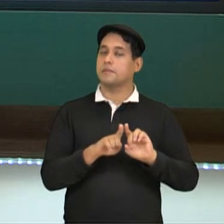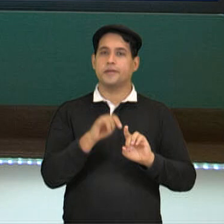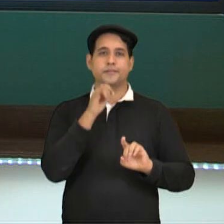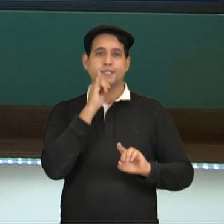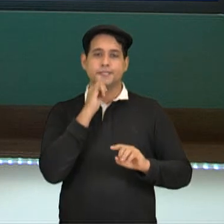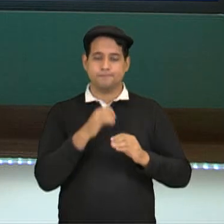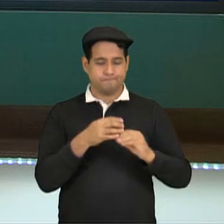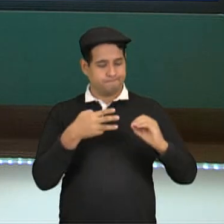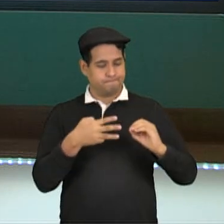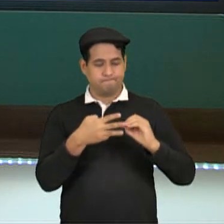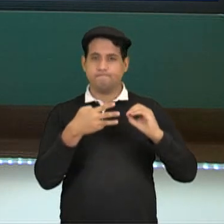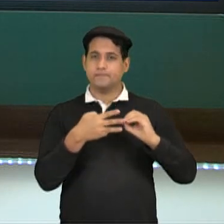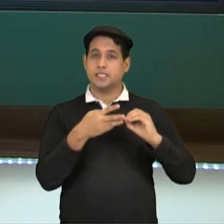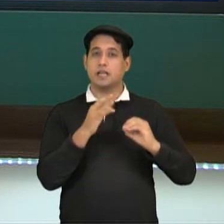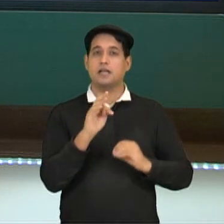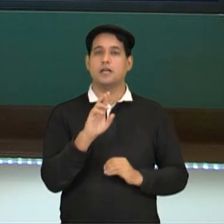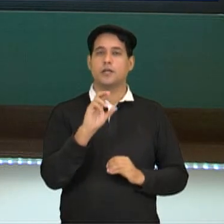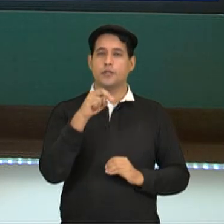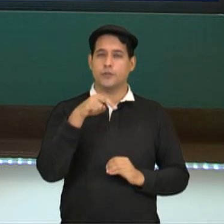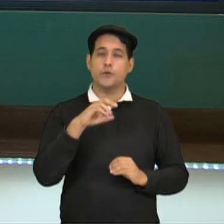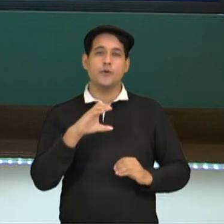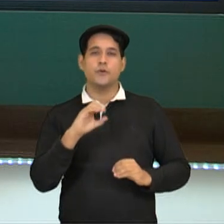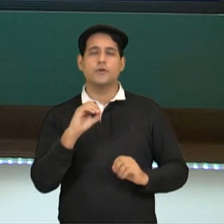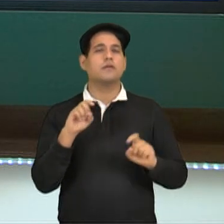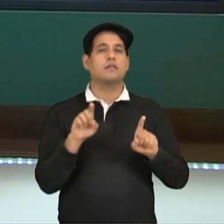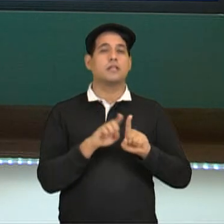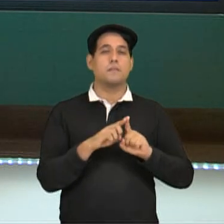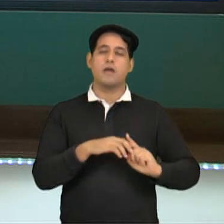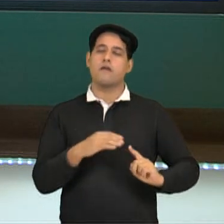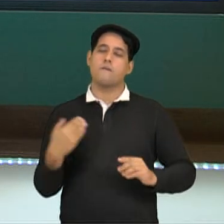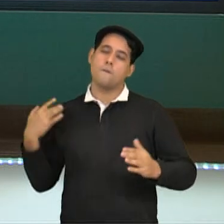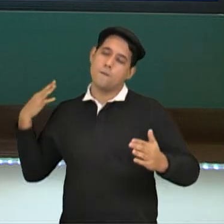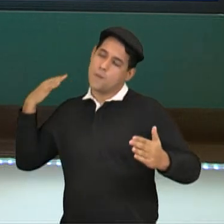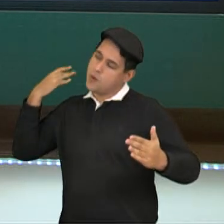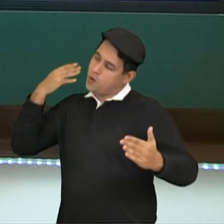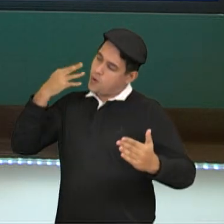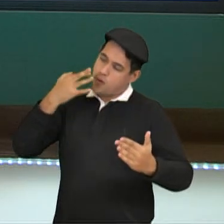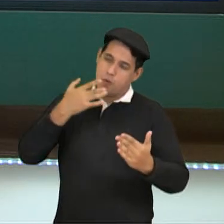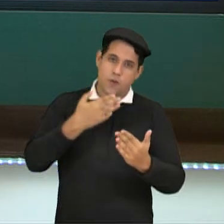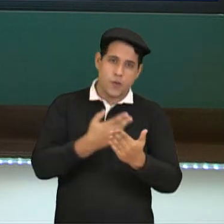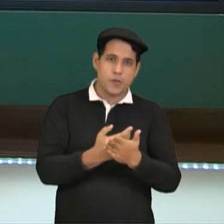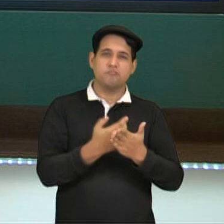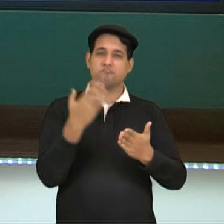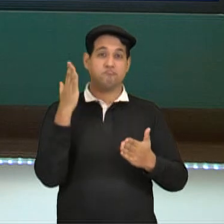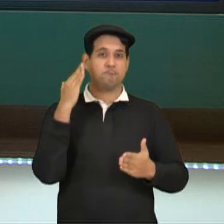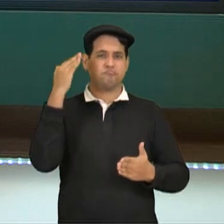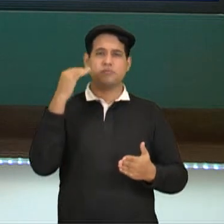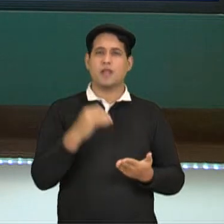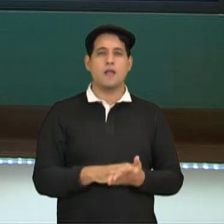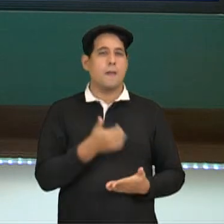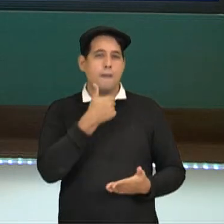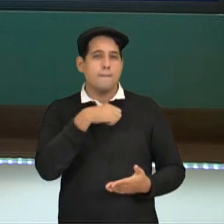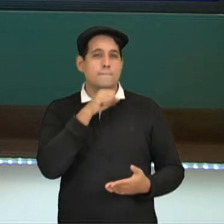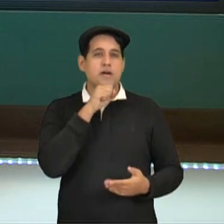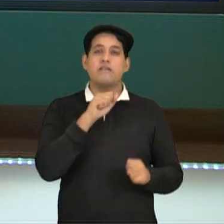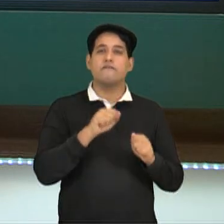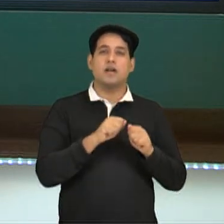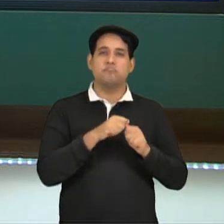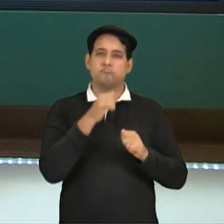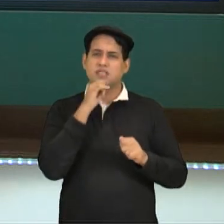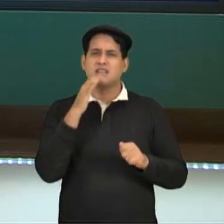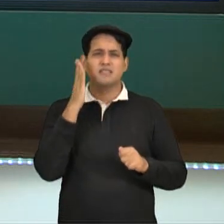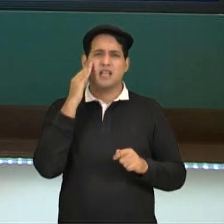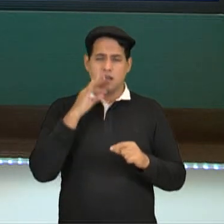troncos, que nas últimas décadas também vem assim ganhando muita fala, né? Mães congelando cordões umbilicais